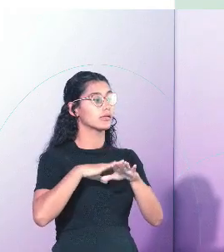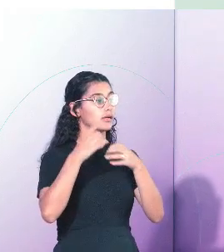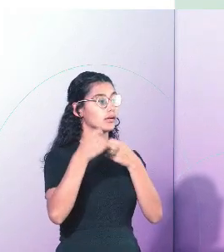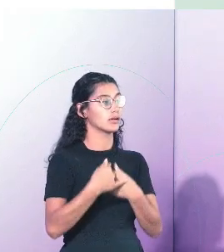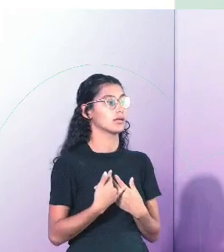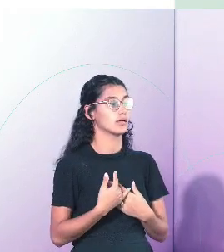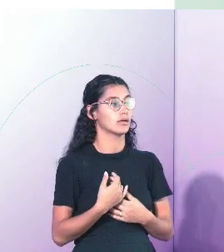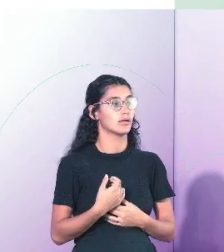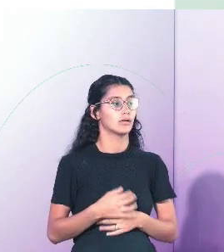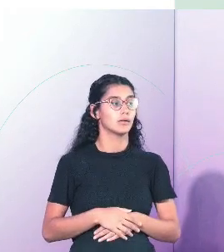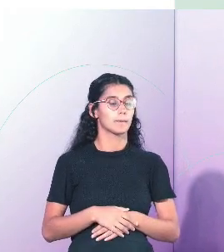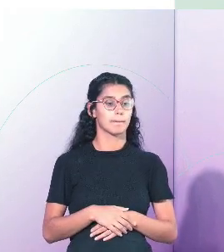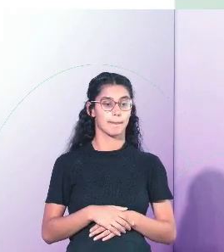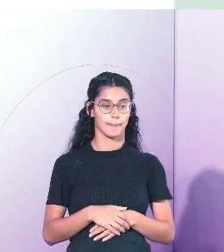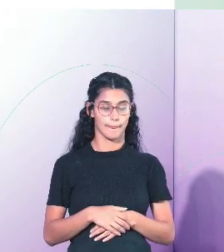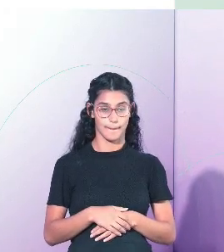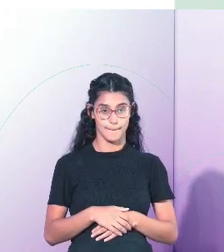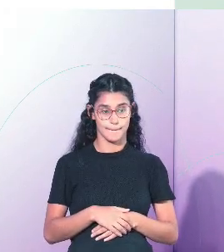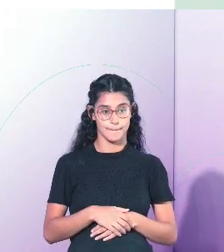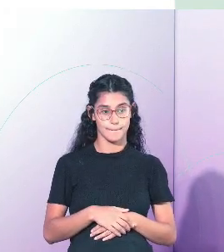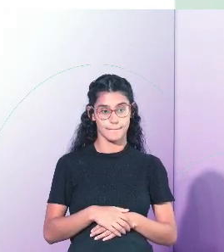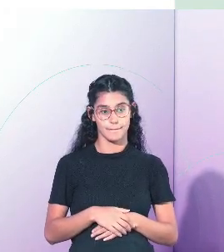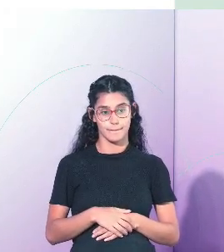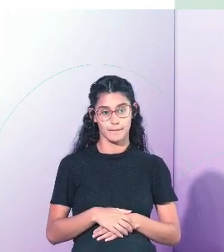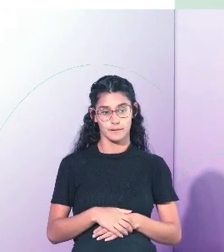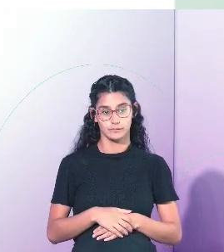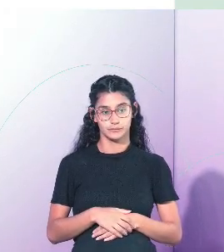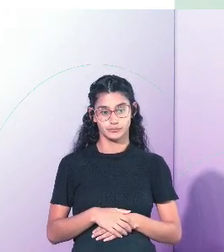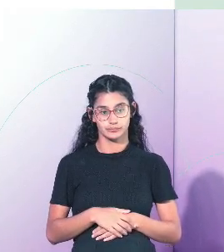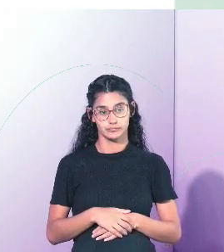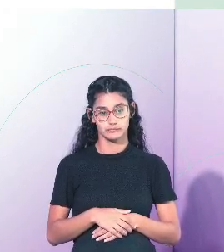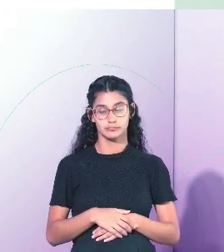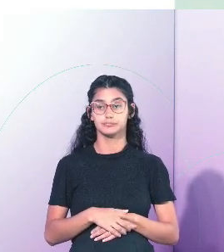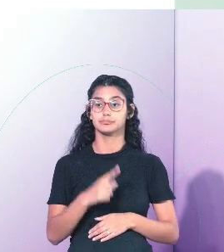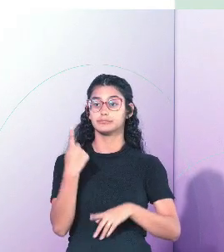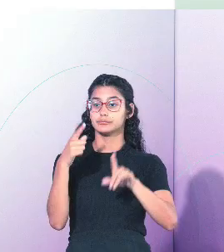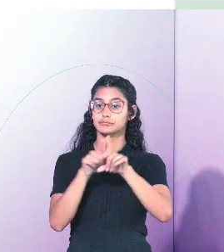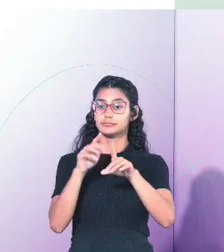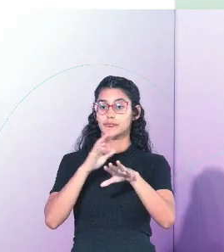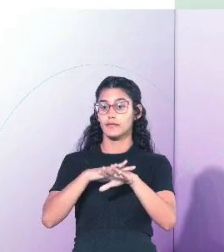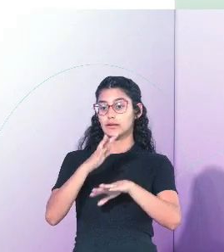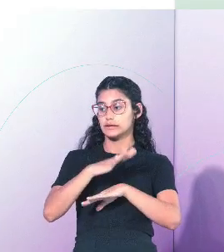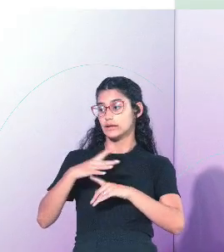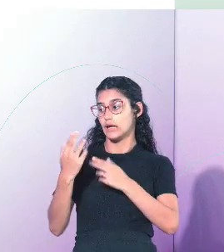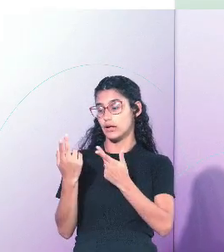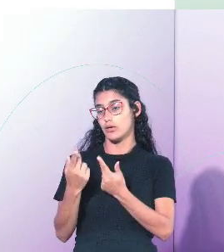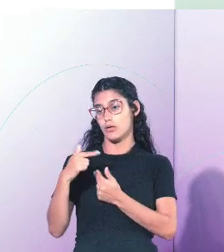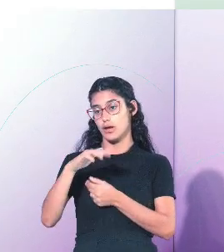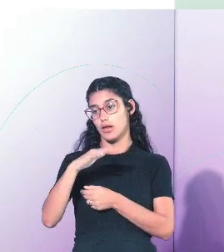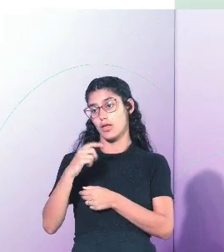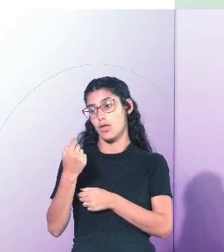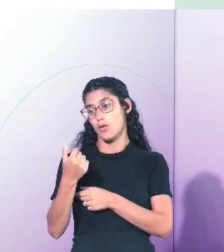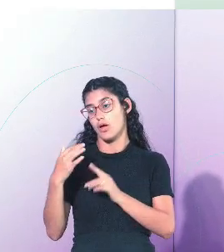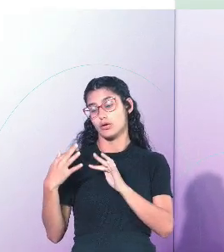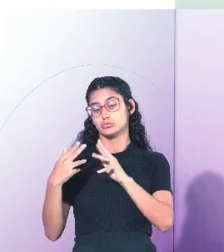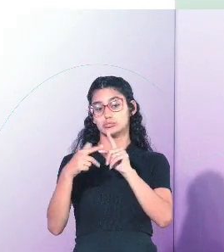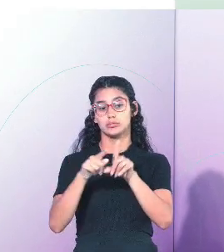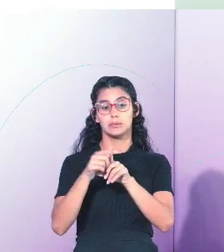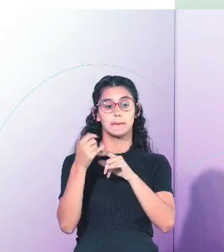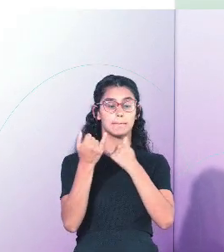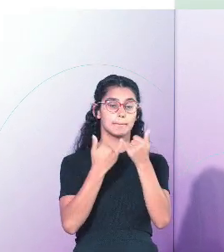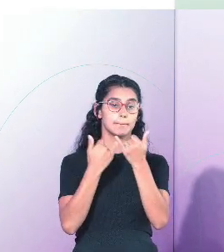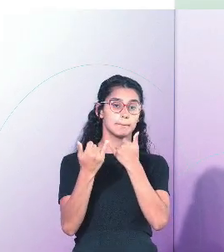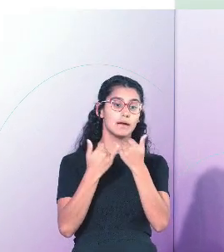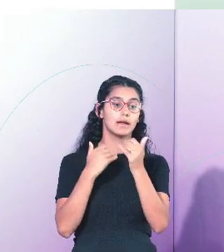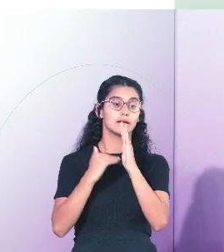número é bom ou ruim, é difícil isso. Mas a gente acaba ficando num cenário como esse, onde quase tudo parece